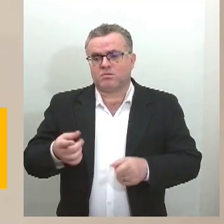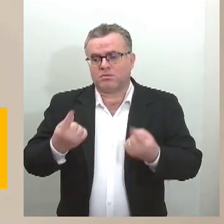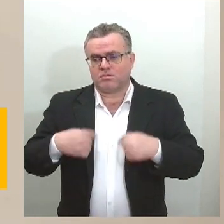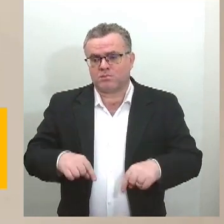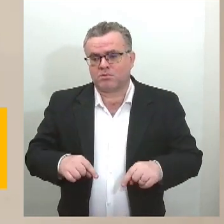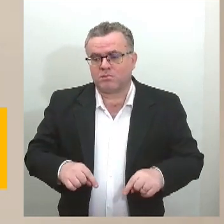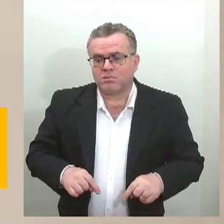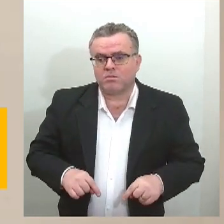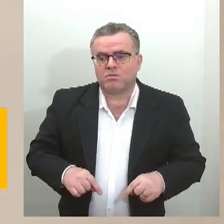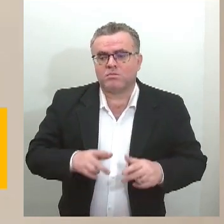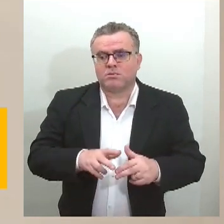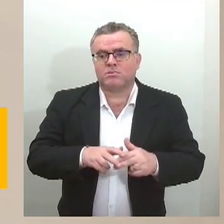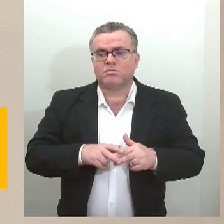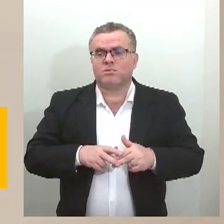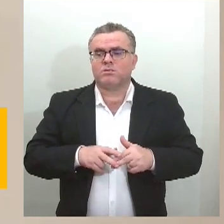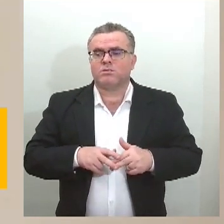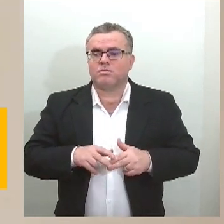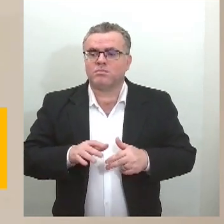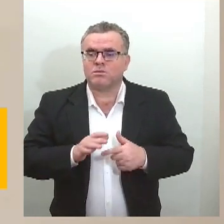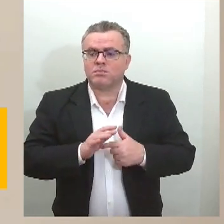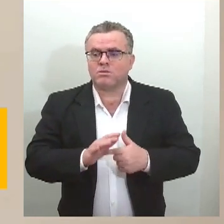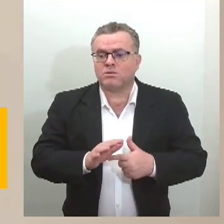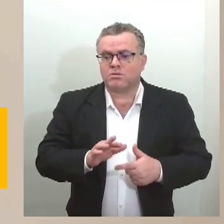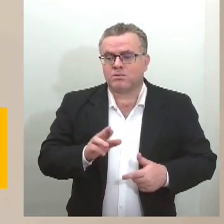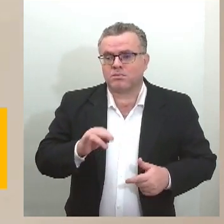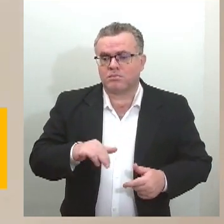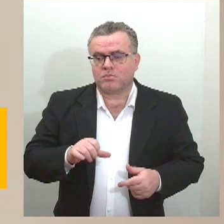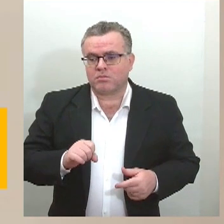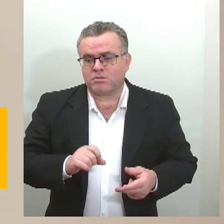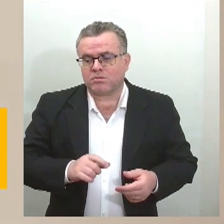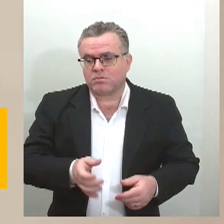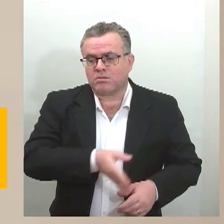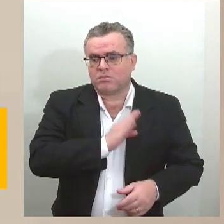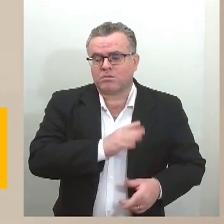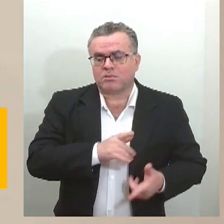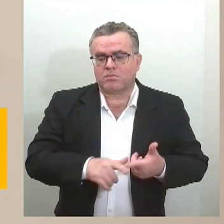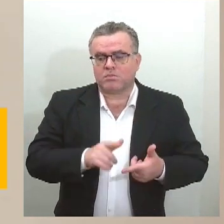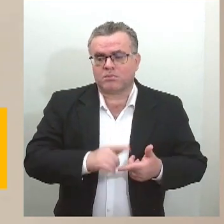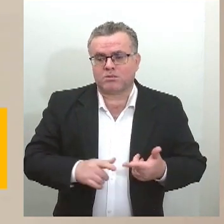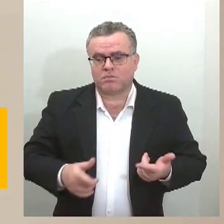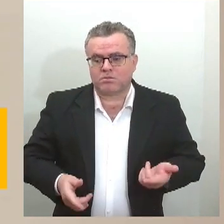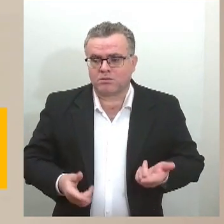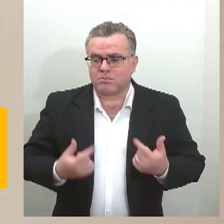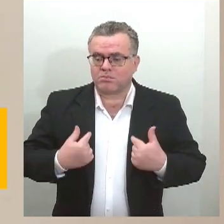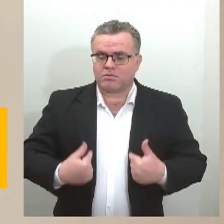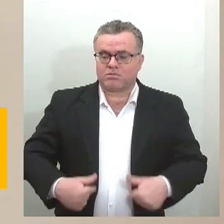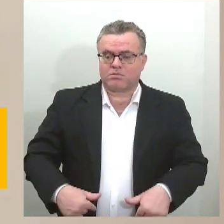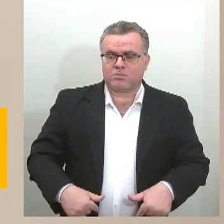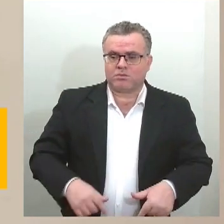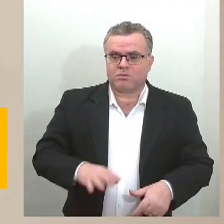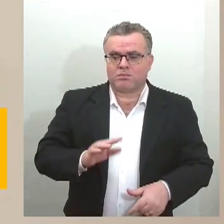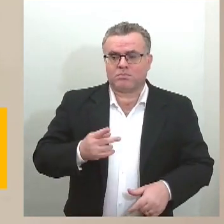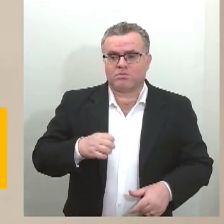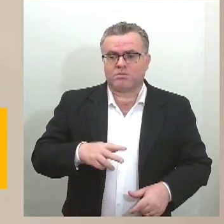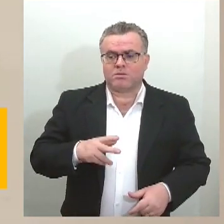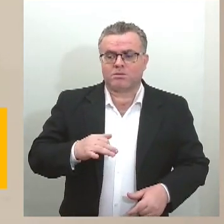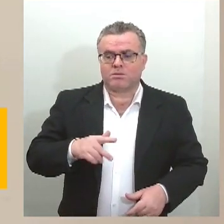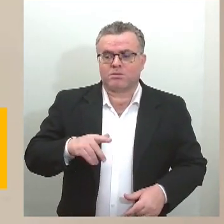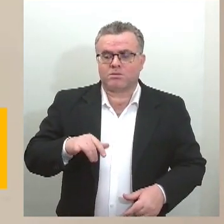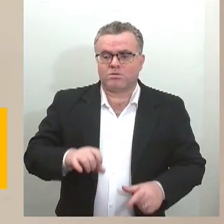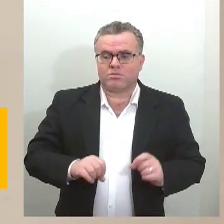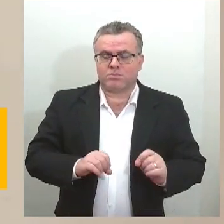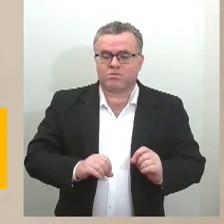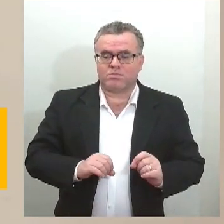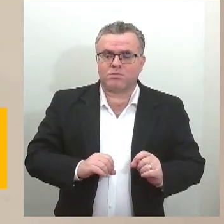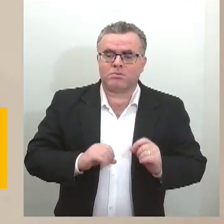podem apresentar problemas renais, cardíacos, pulmonares, hematológicos. Aí já são sintomas mais